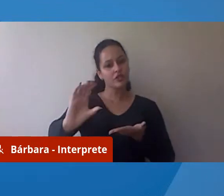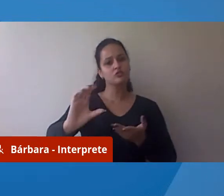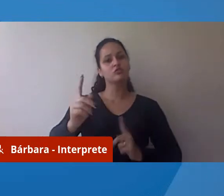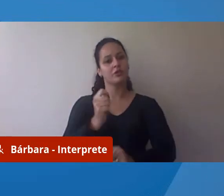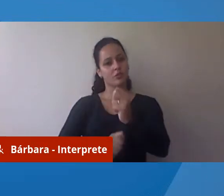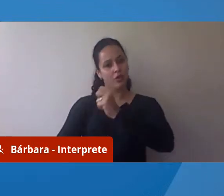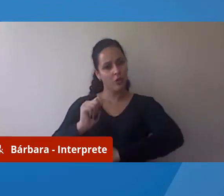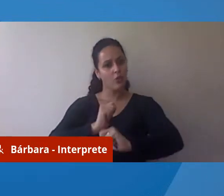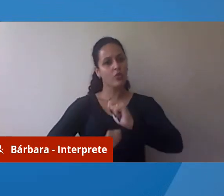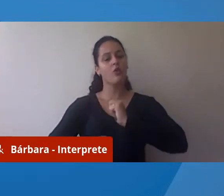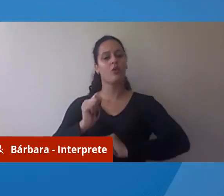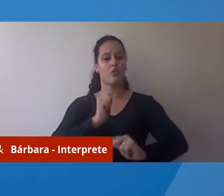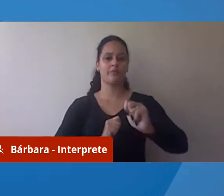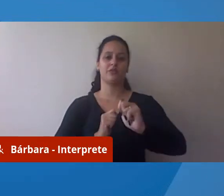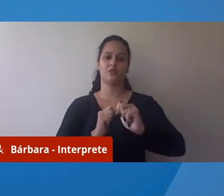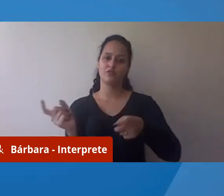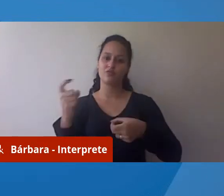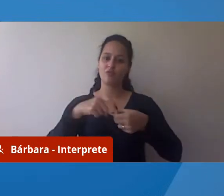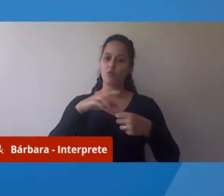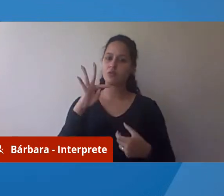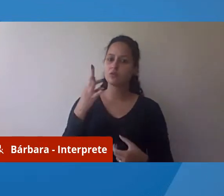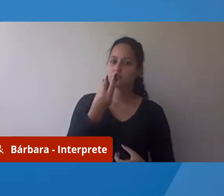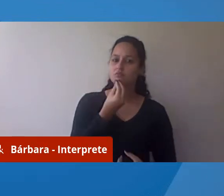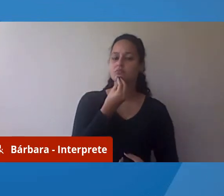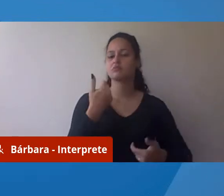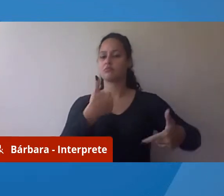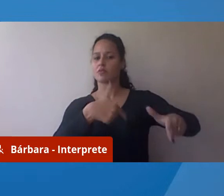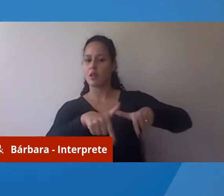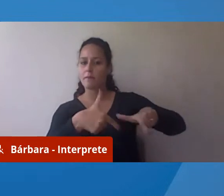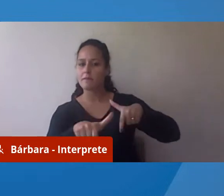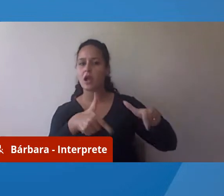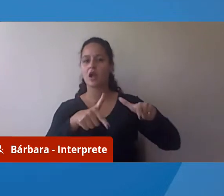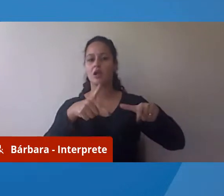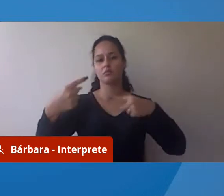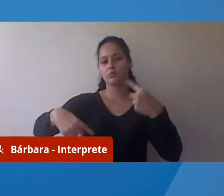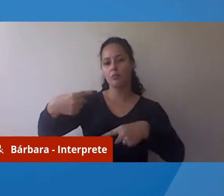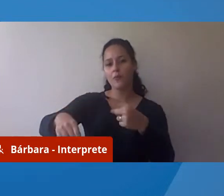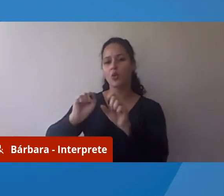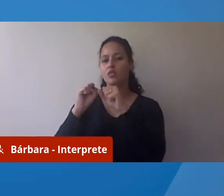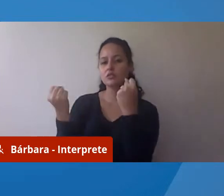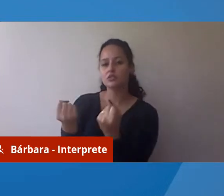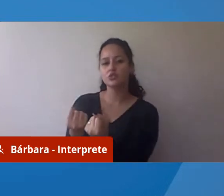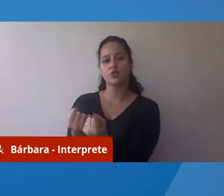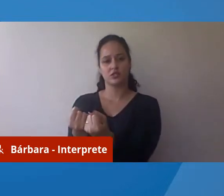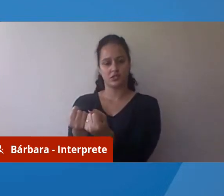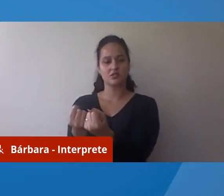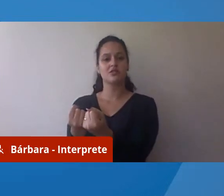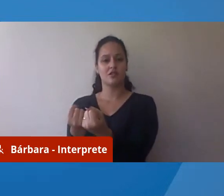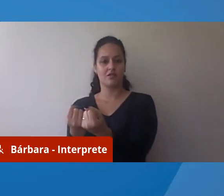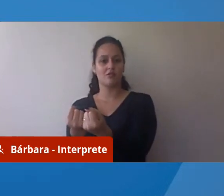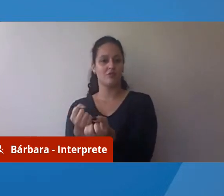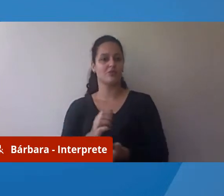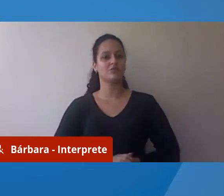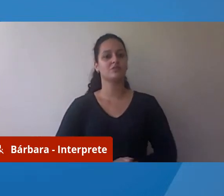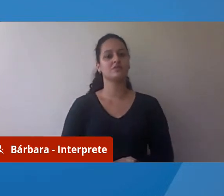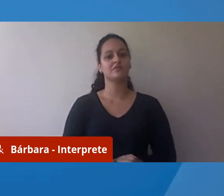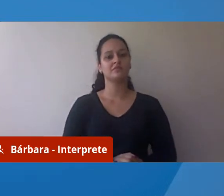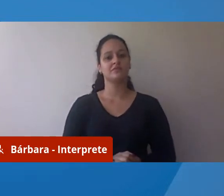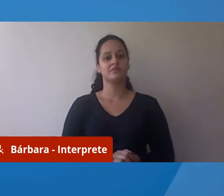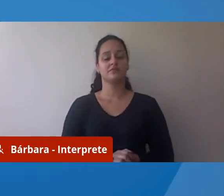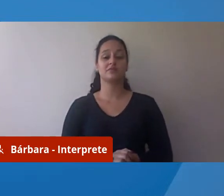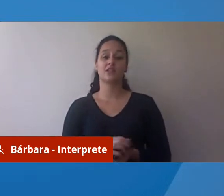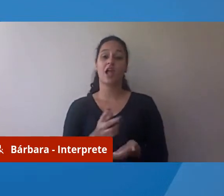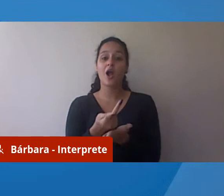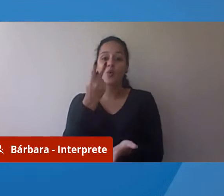crescimento, geração de emprego, políticas sociais, política externa soberana. Quanto mais cedo for